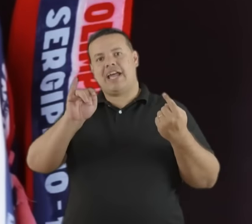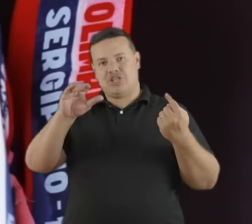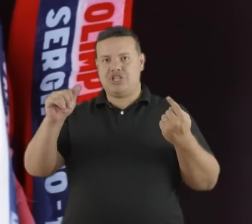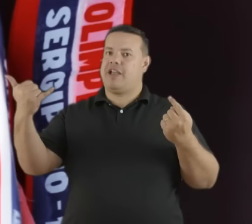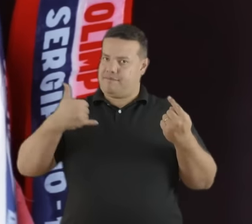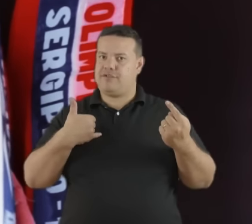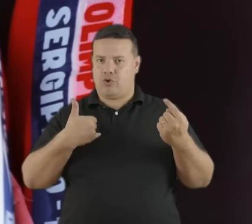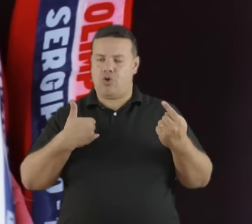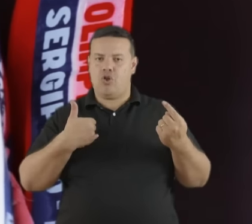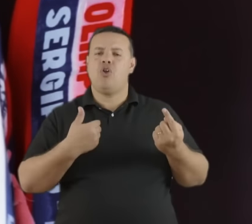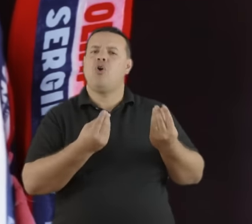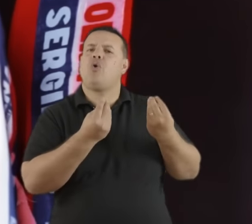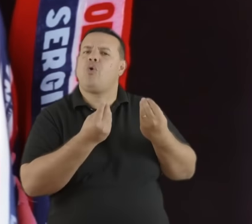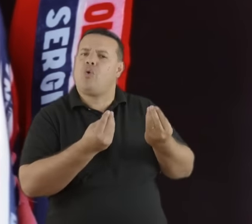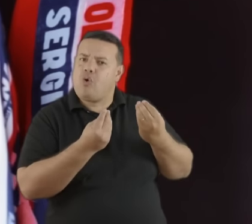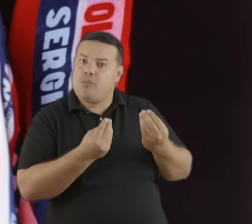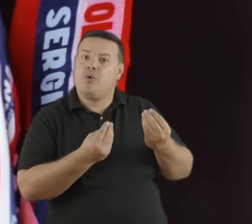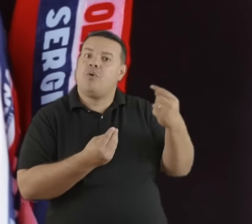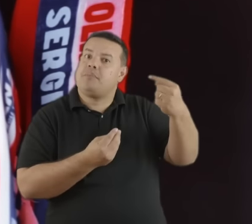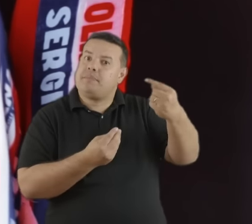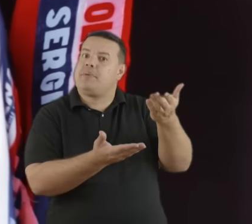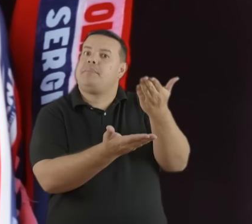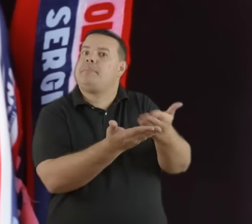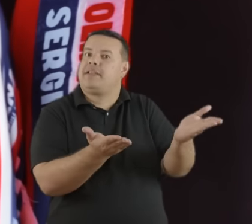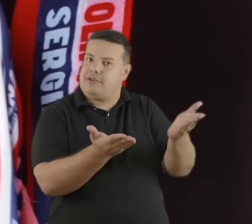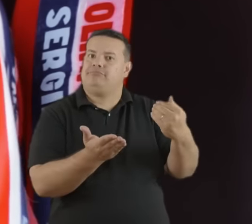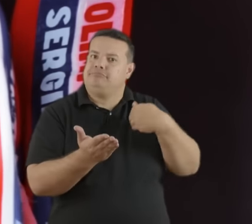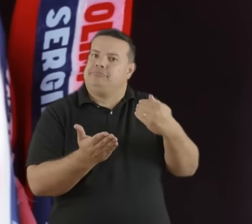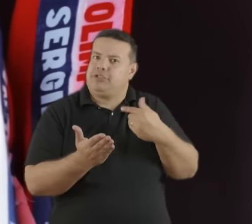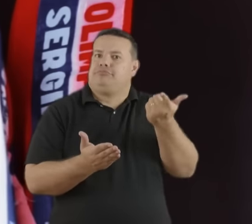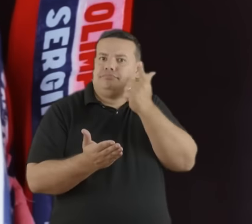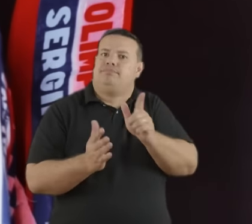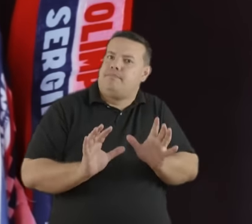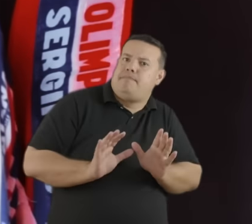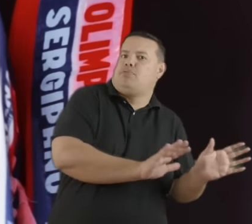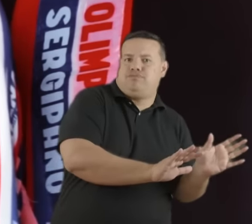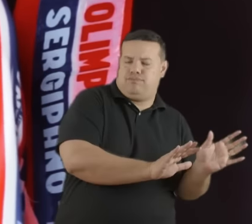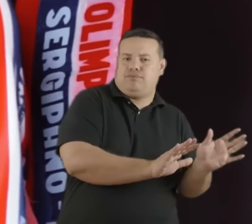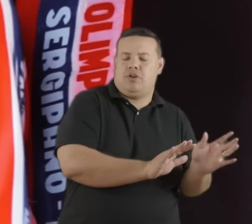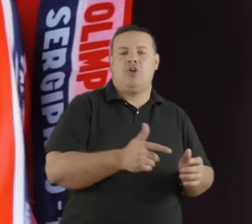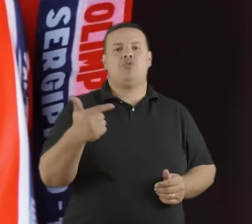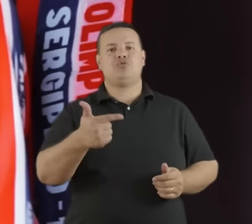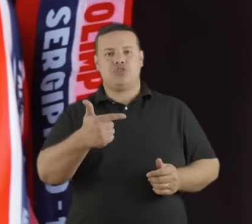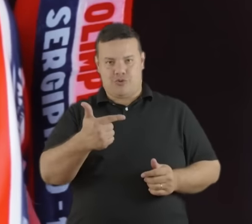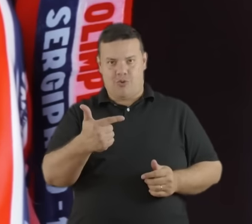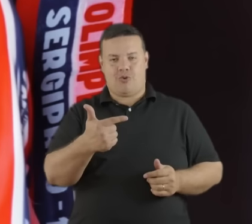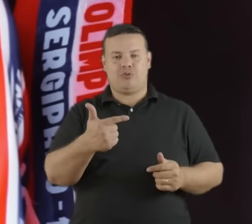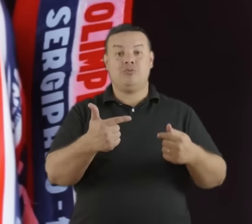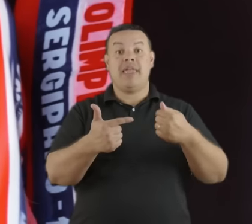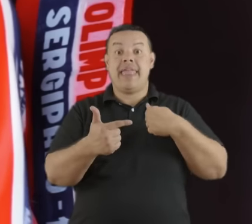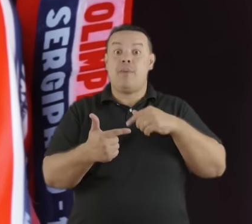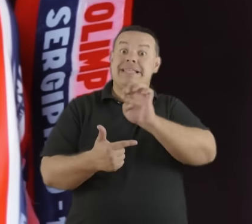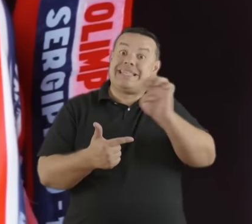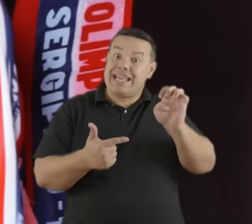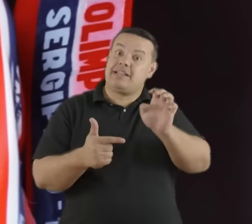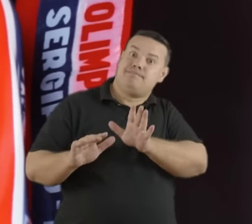ser campeão? Você pega um pênalti. Quando ele bateu o primeiro, eu segurei a bola. No segundo, o Zé Maria bateu,